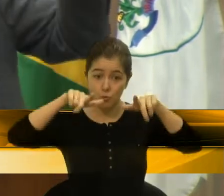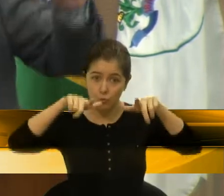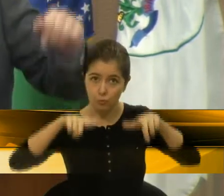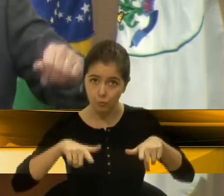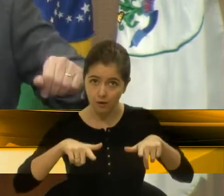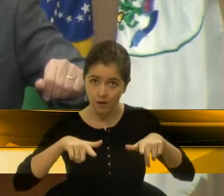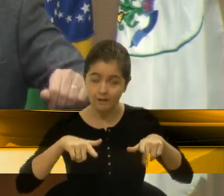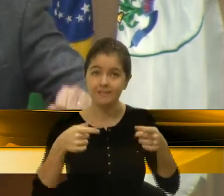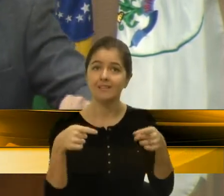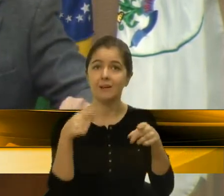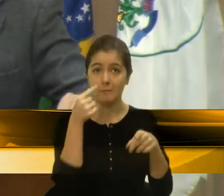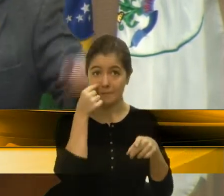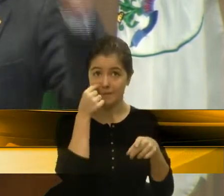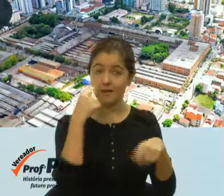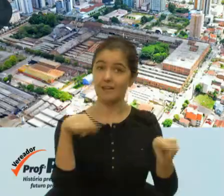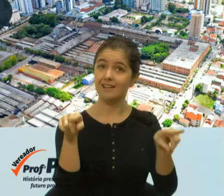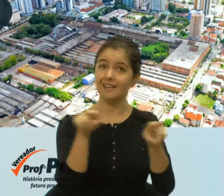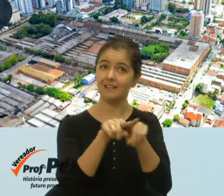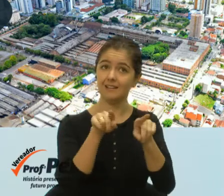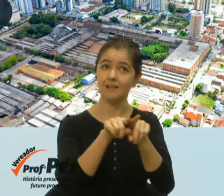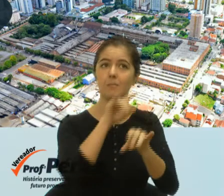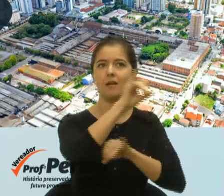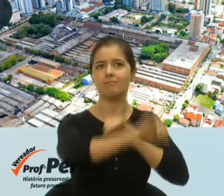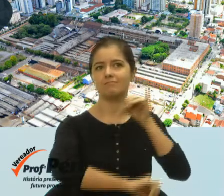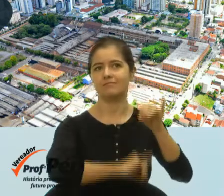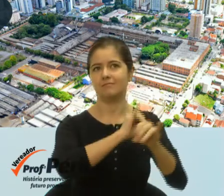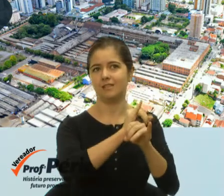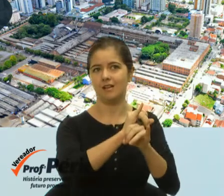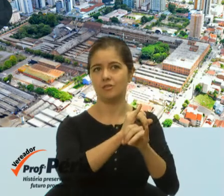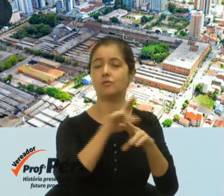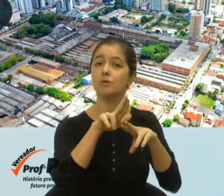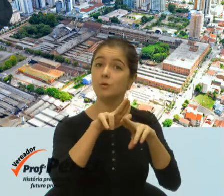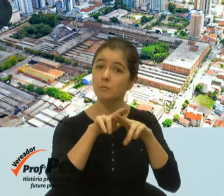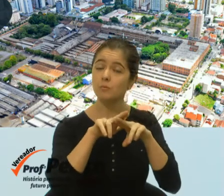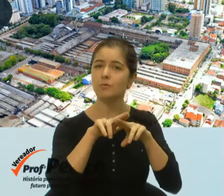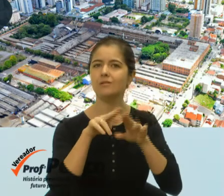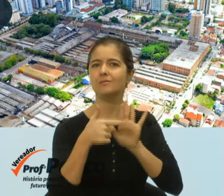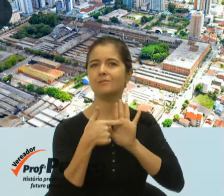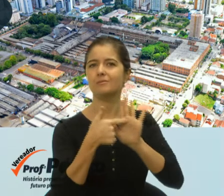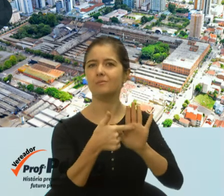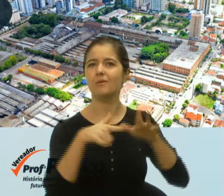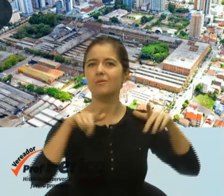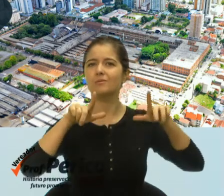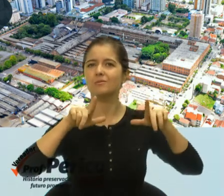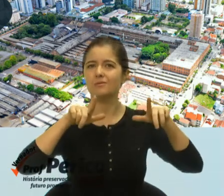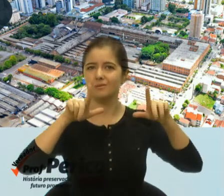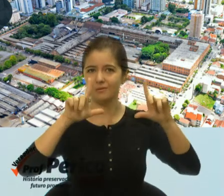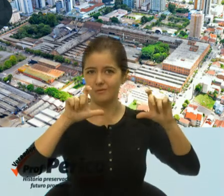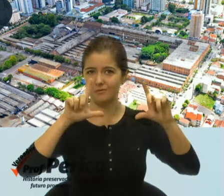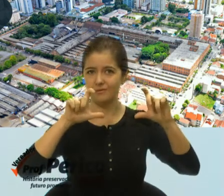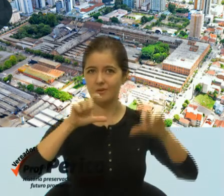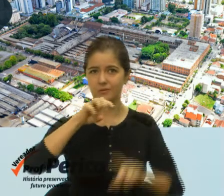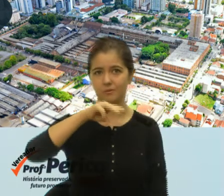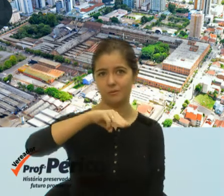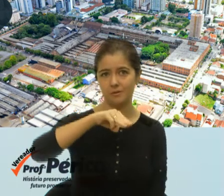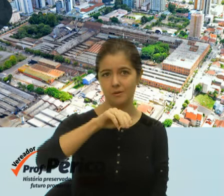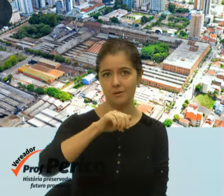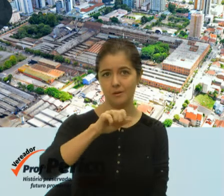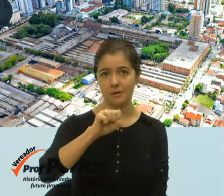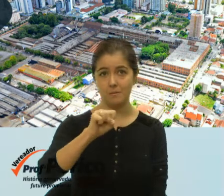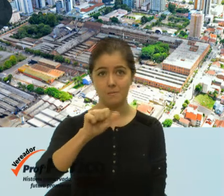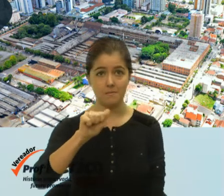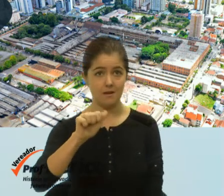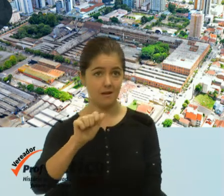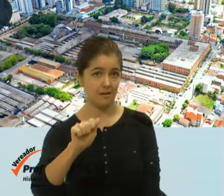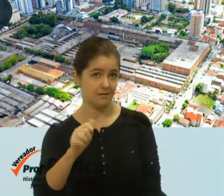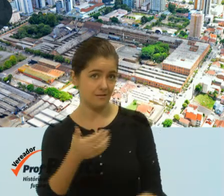aqui eu coloco a imagem da nossa Maesa, que tanto aqui nesta casa nós estamos discutindo. E